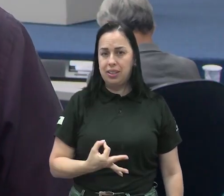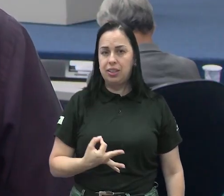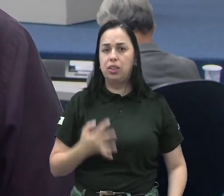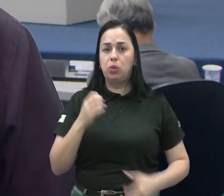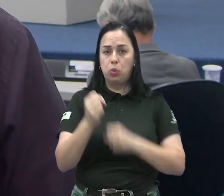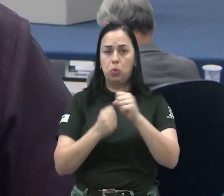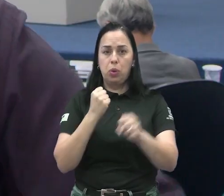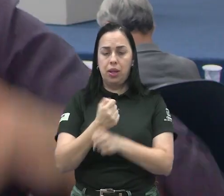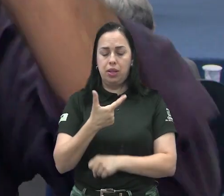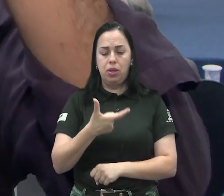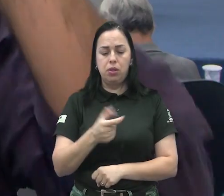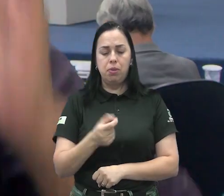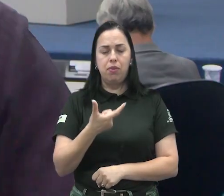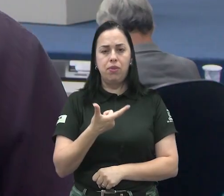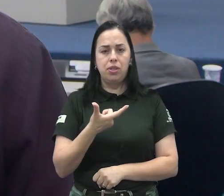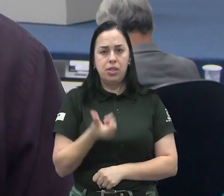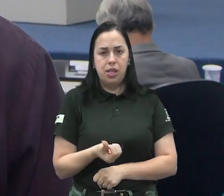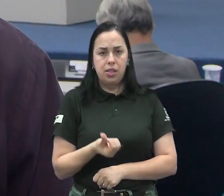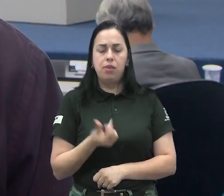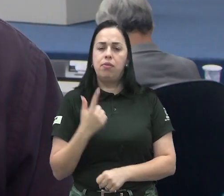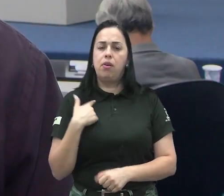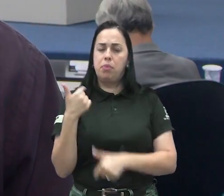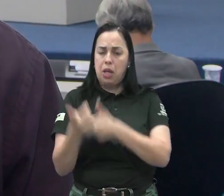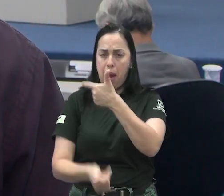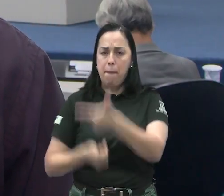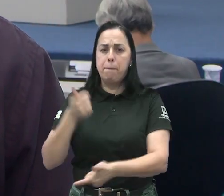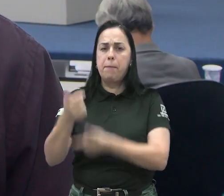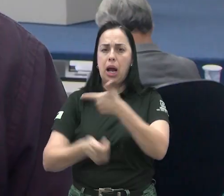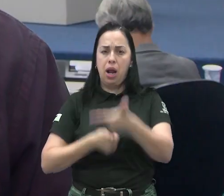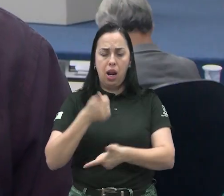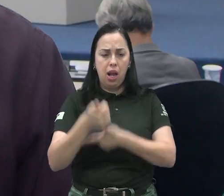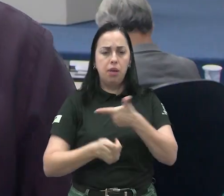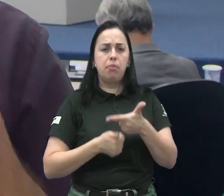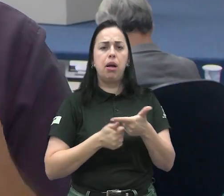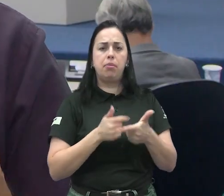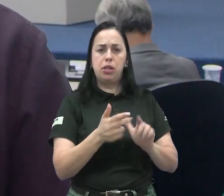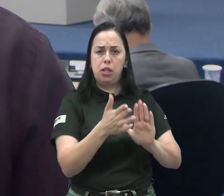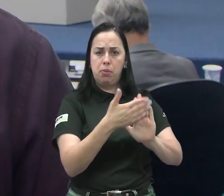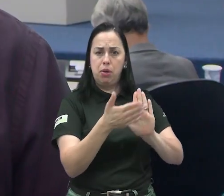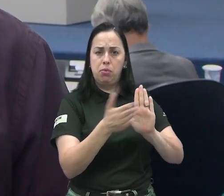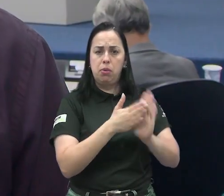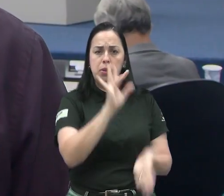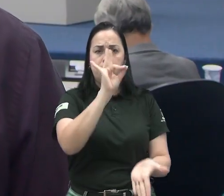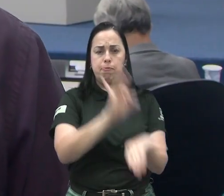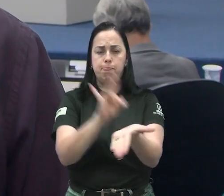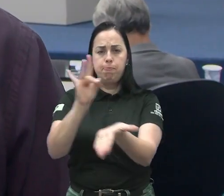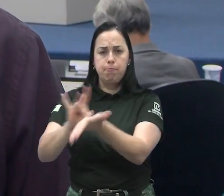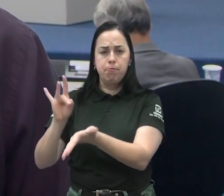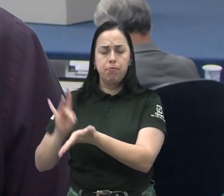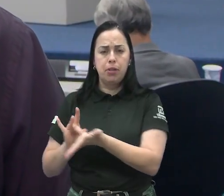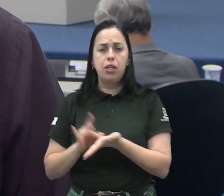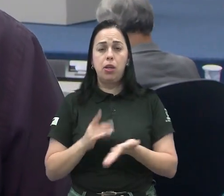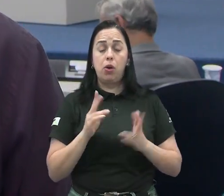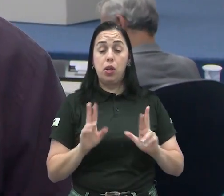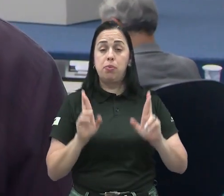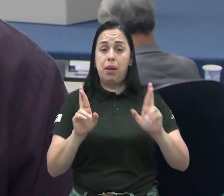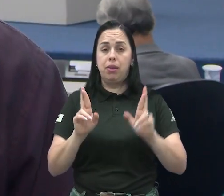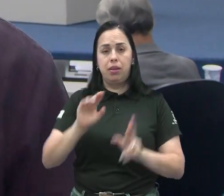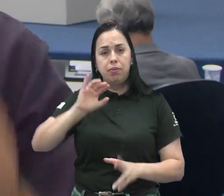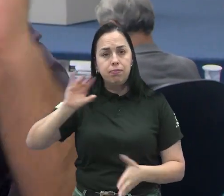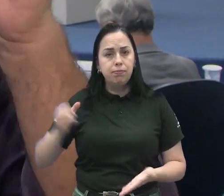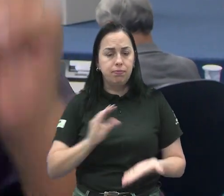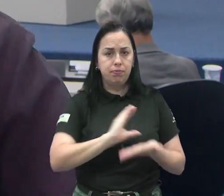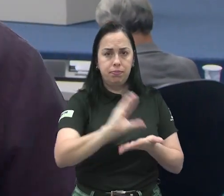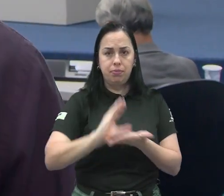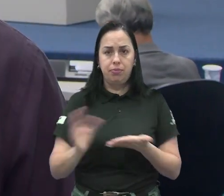ter certeza que nesse ano de 2026 teremos muito trabalho acompanhando a execução desse projeto, que eu espero que seja muito bem aproveitado esse recurso